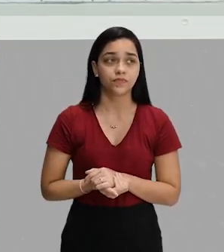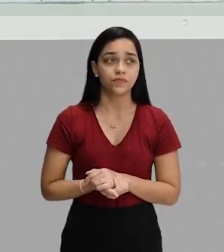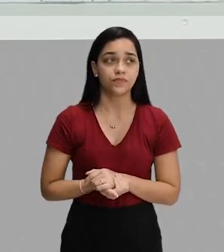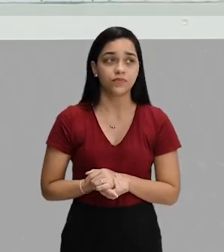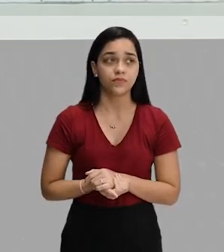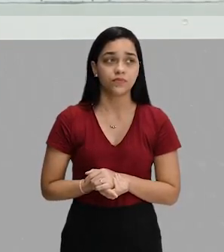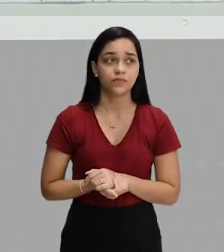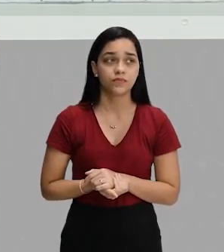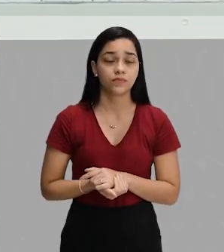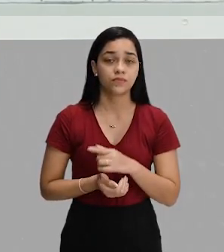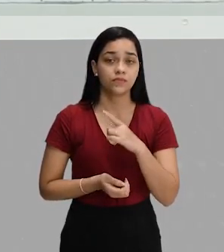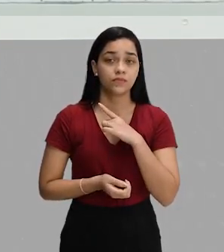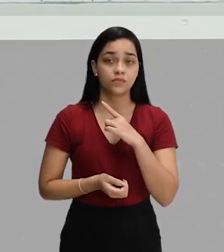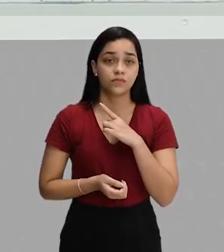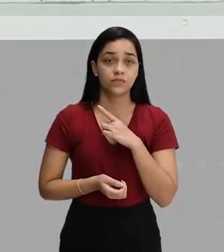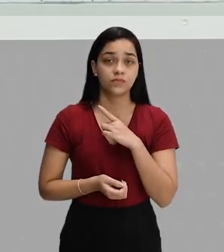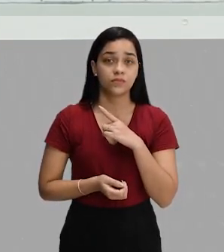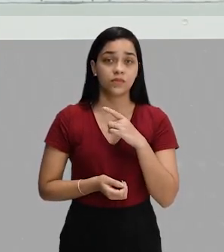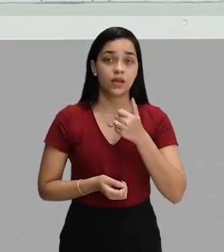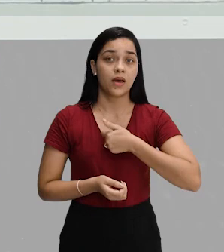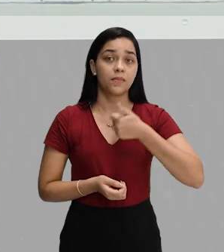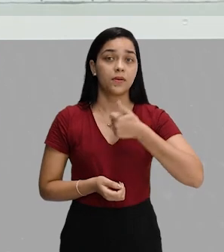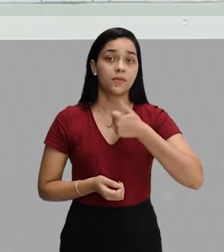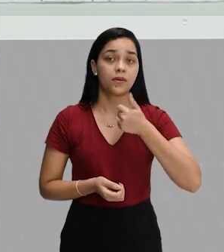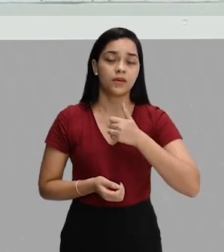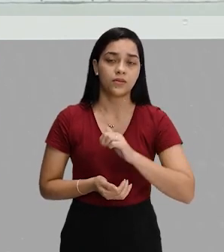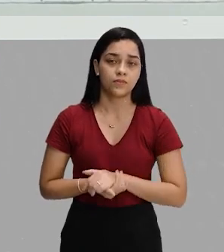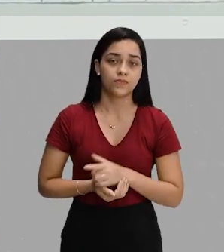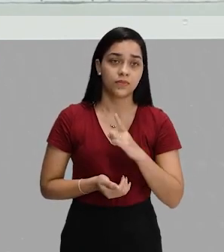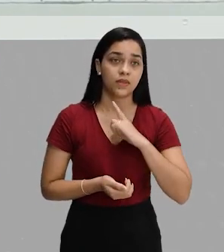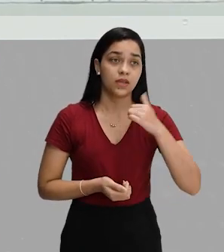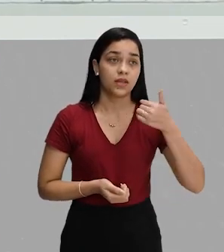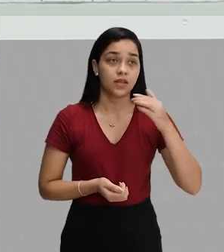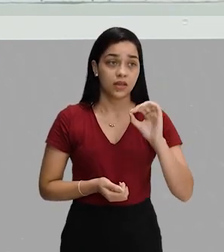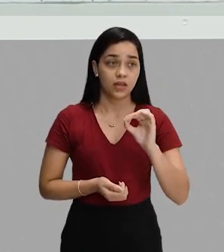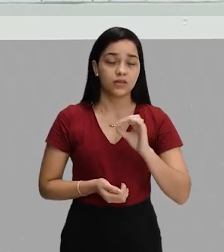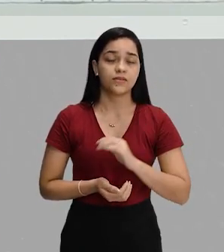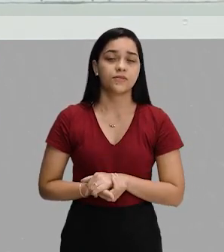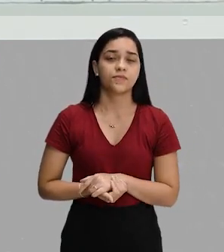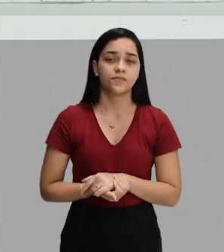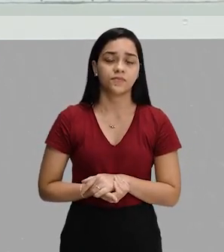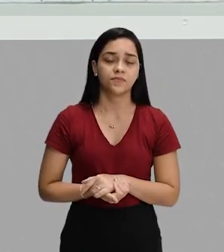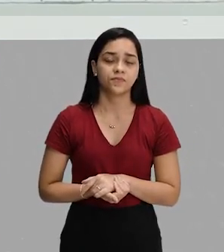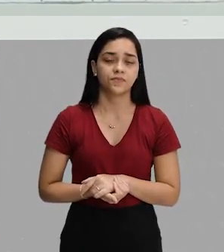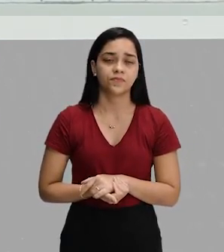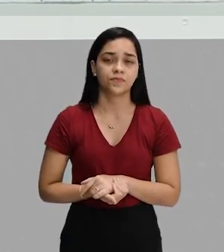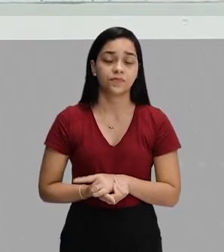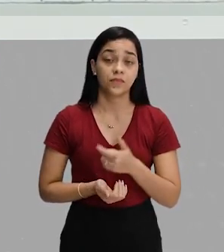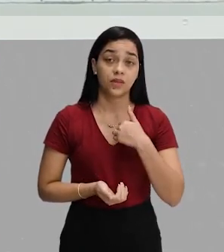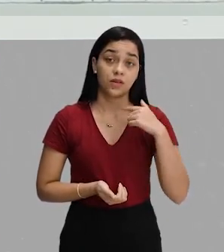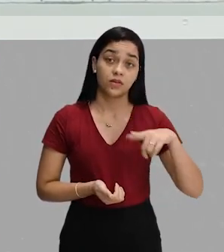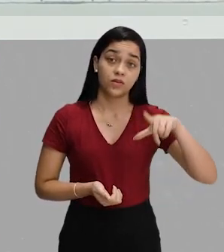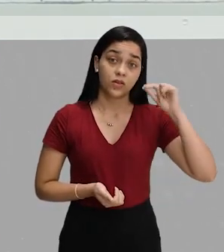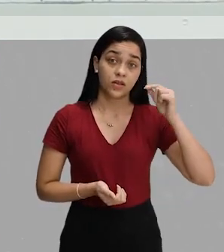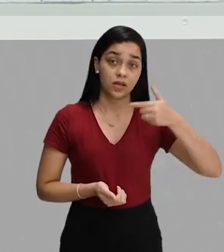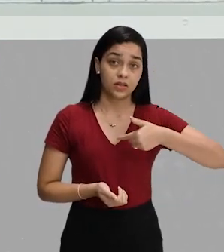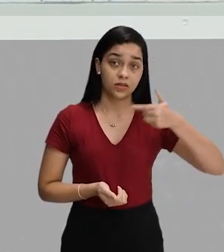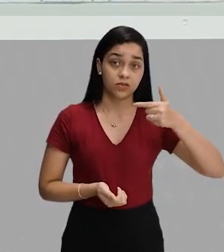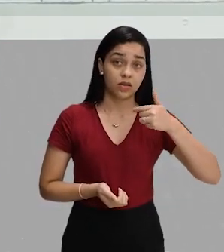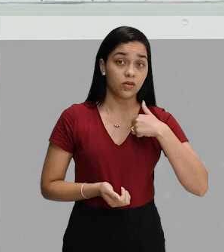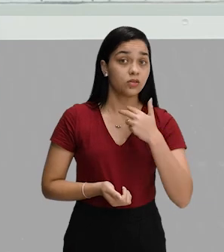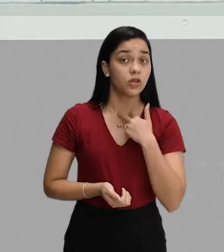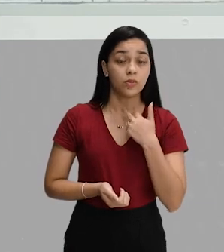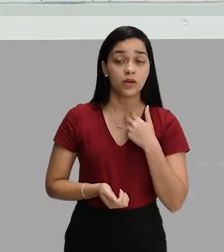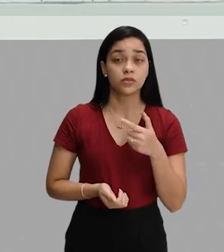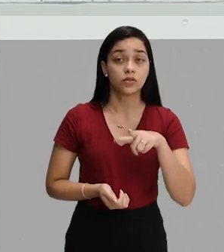Turma, de 10 equipes, se eu escolher a primeira, vamos lá, eu tenho 10 opções. Quando eu vou escolher a segunda, eu não posso